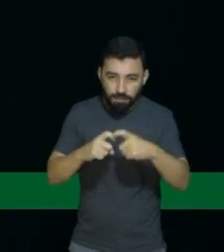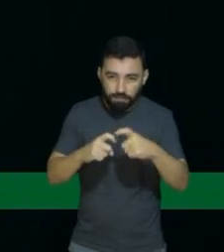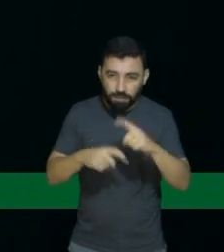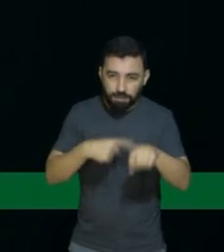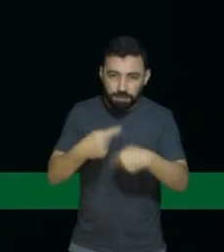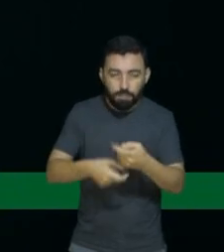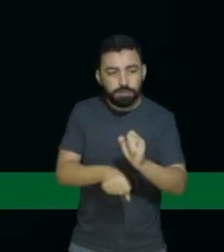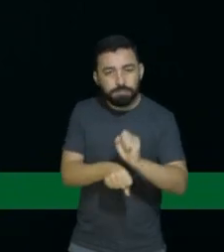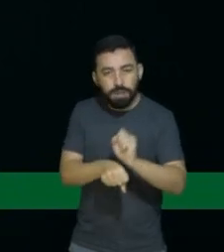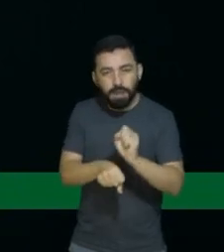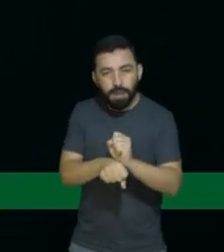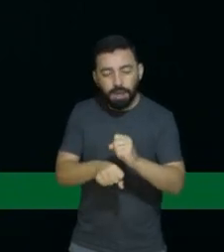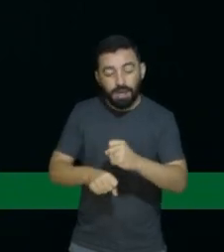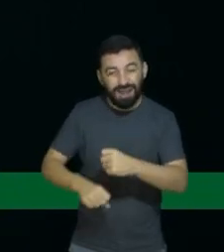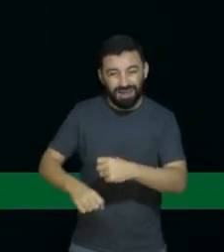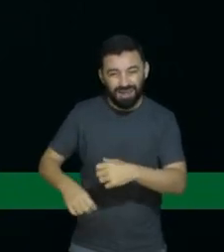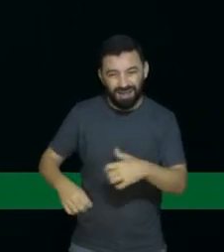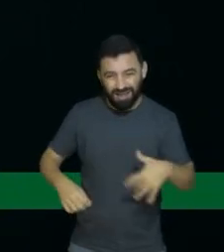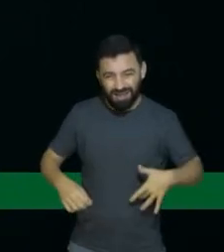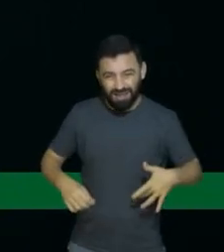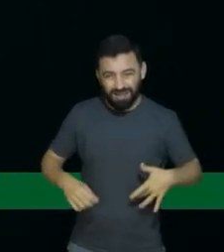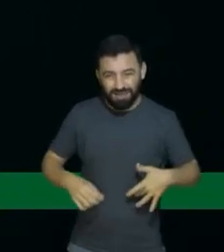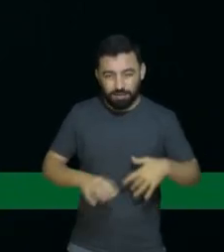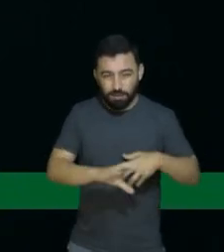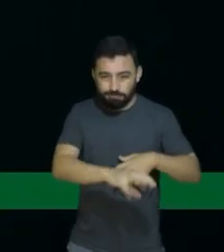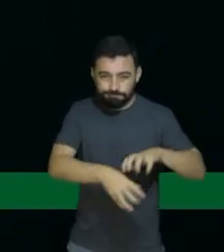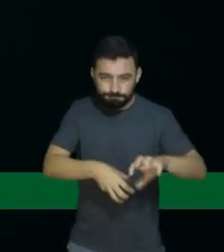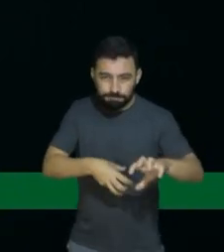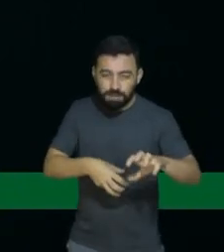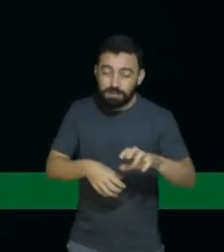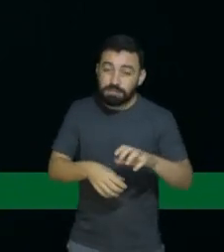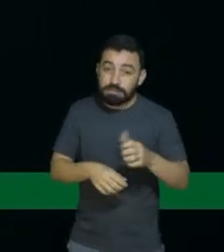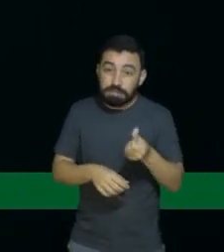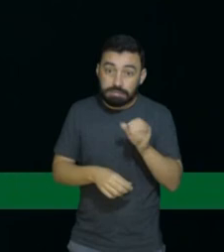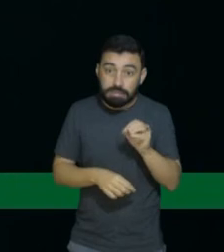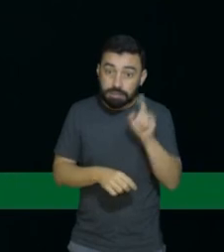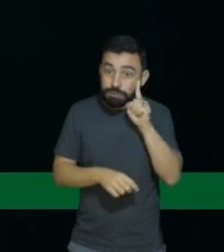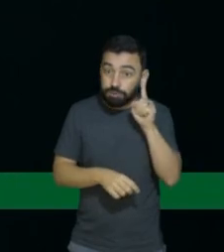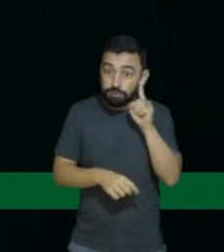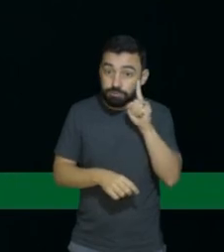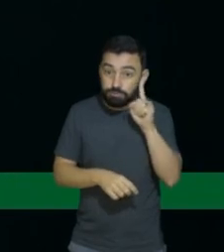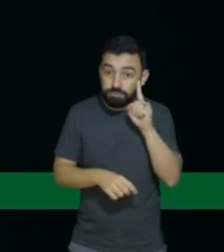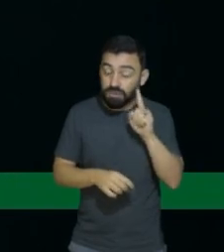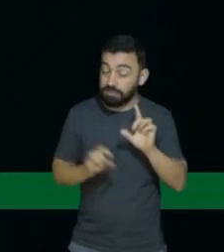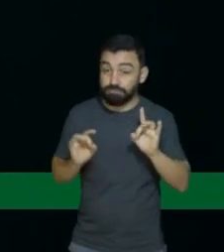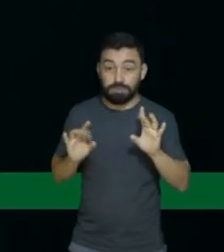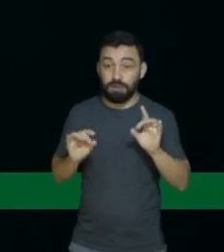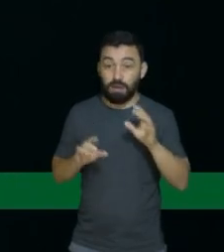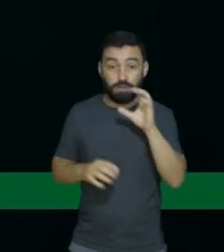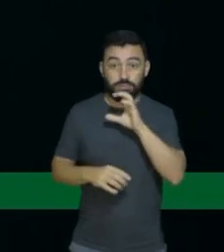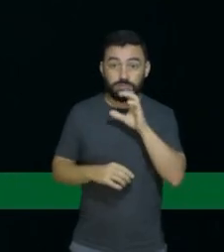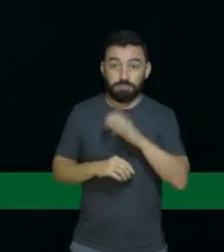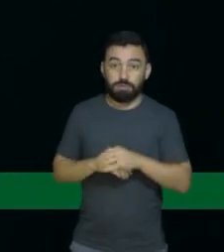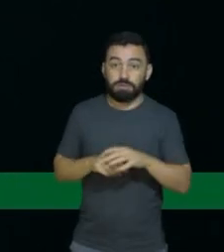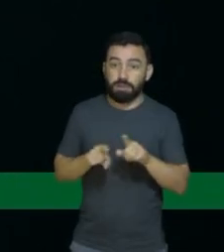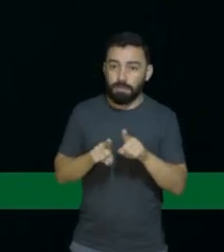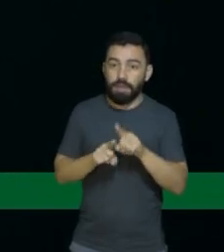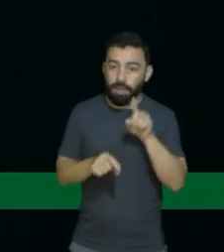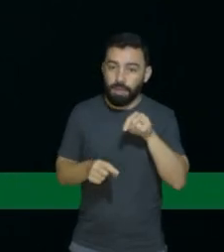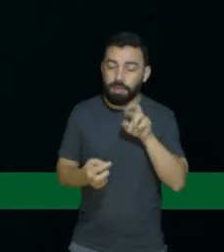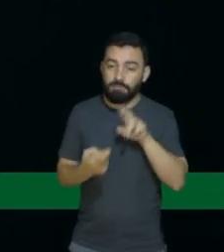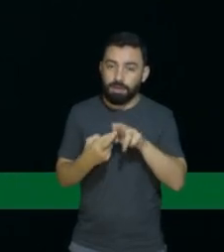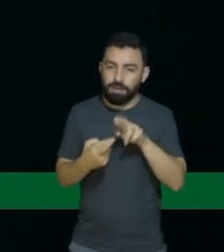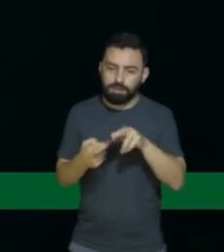60 dias é algo extraordinário tal forma que o nosso serviço de transplante é referência